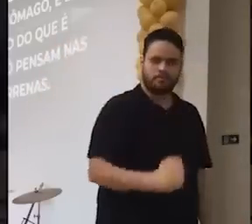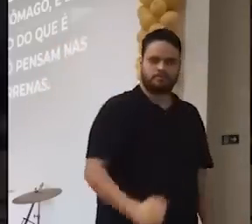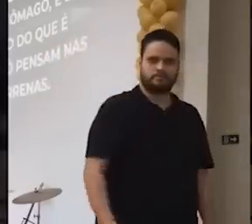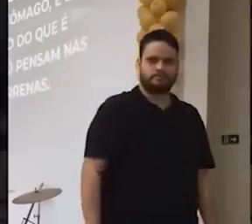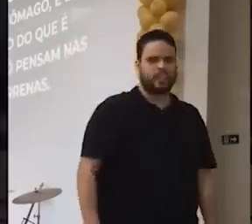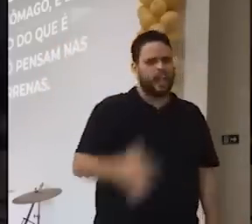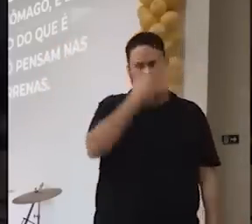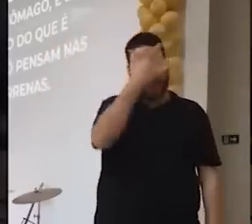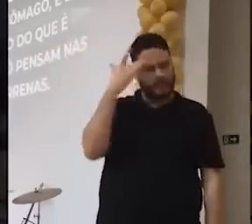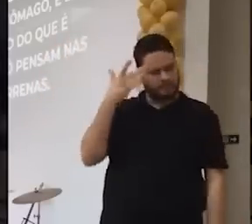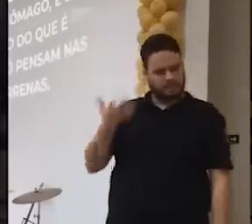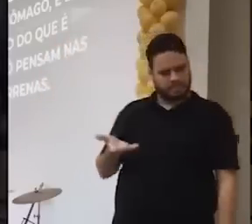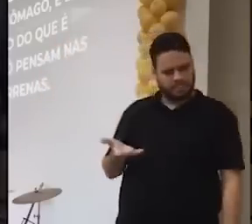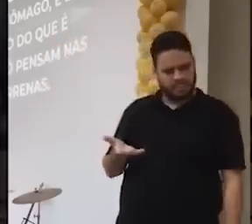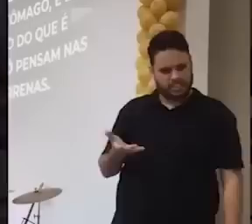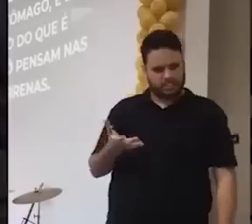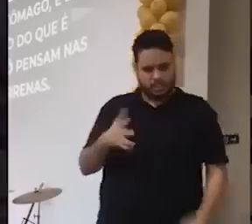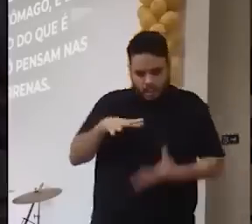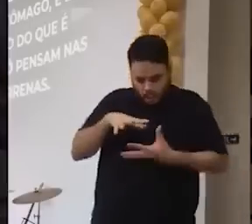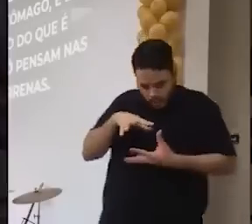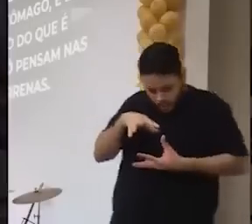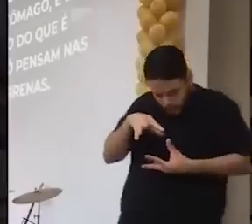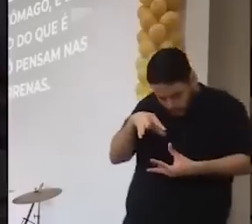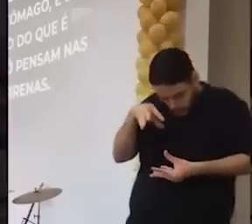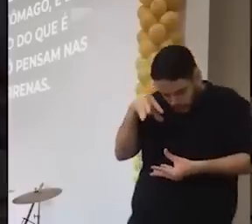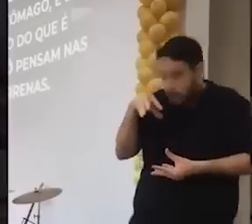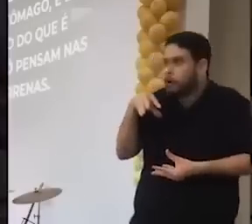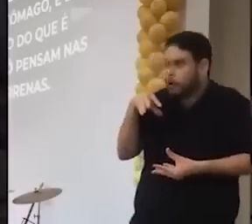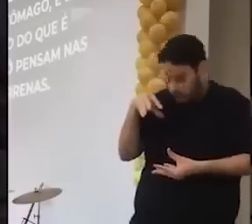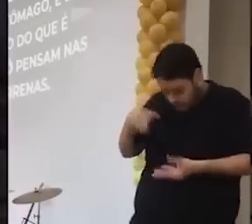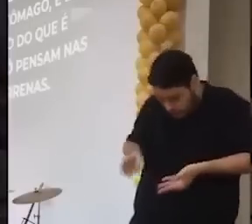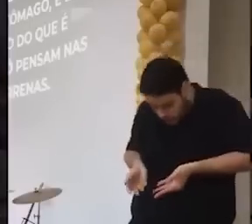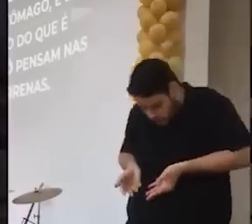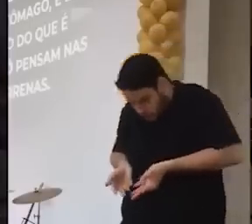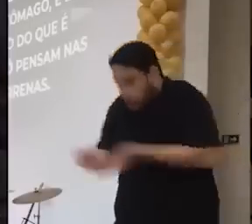As pessoas vendem alma para o diabo por causa de dinheiro.